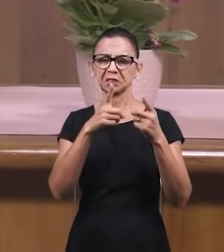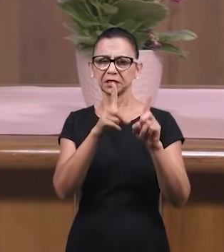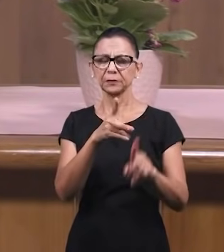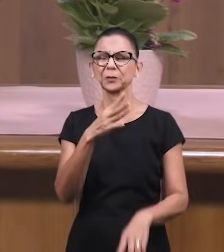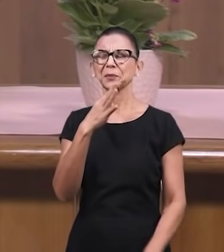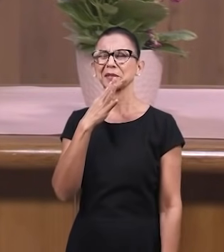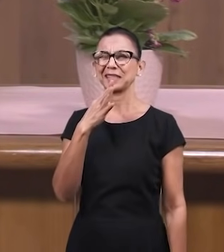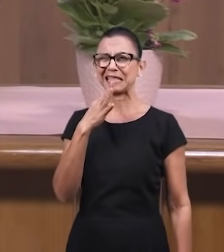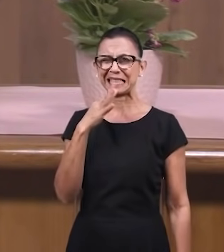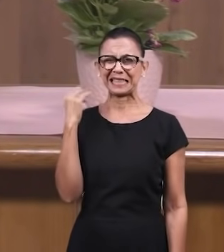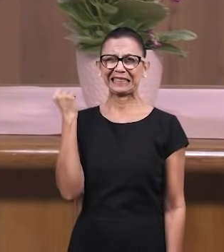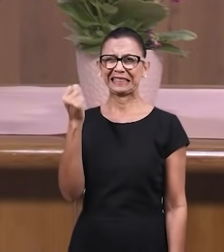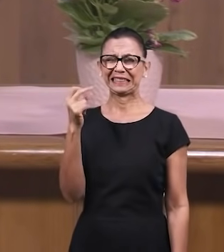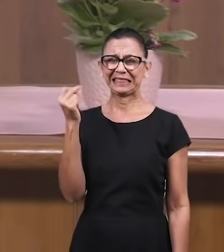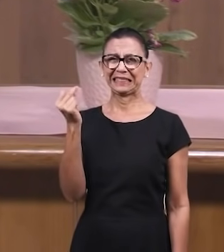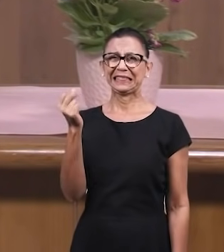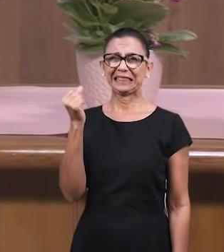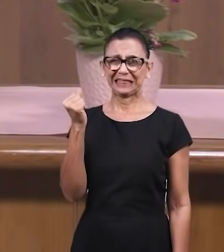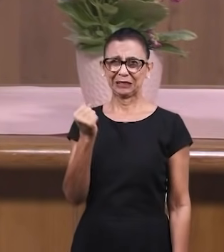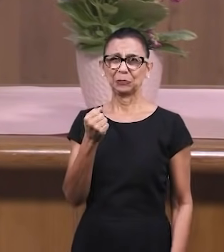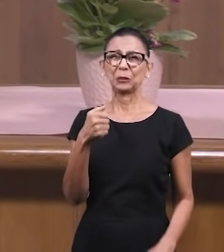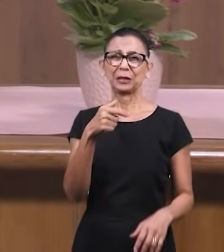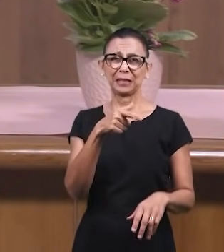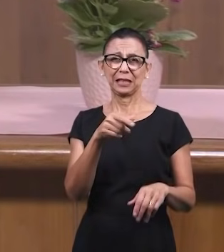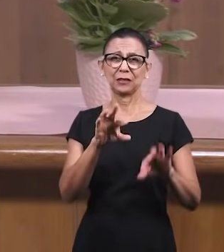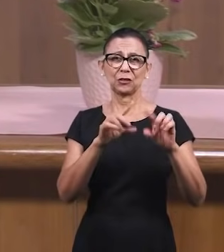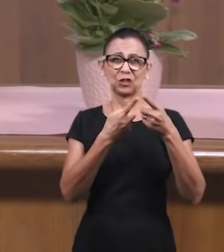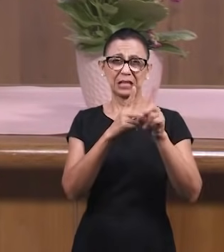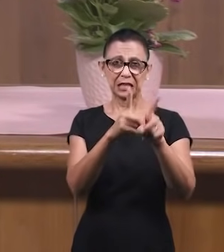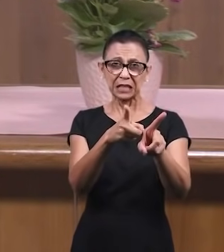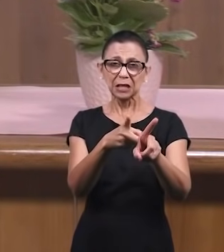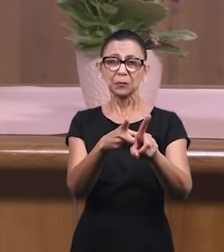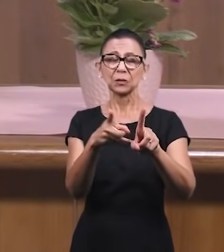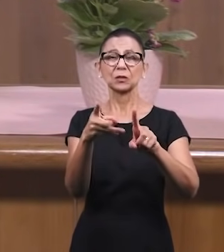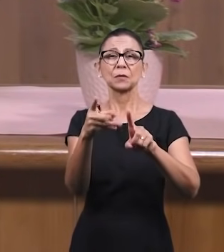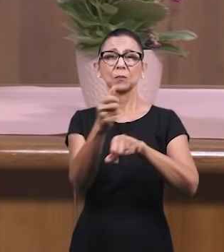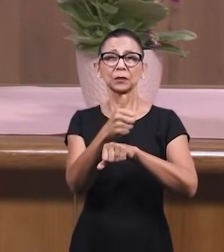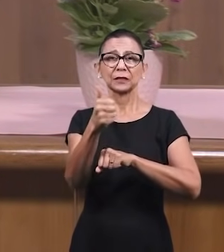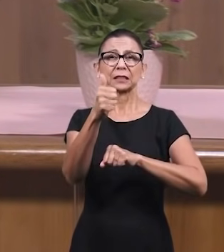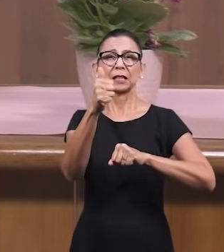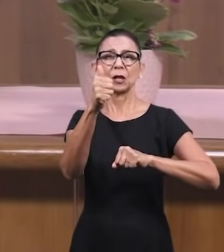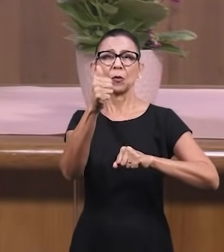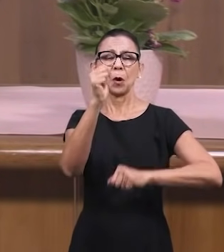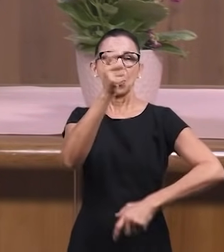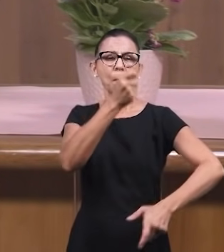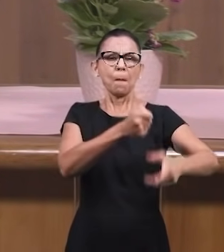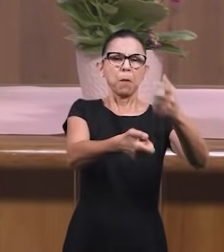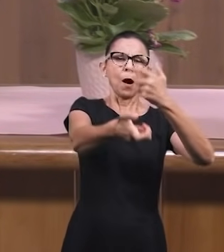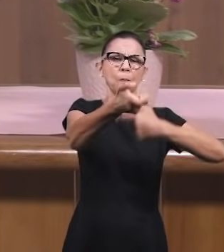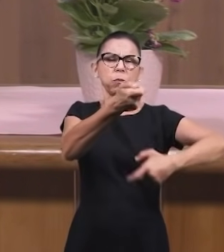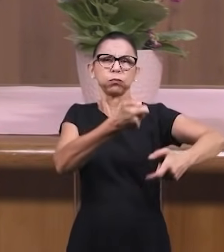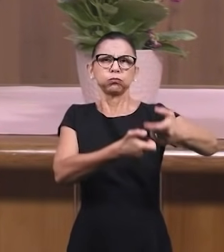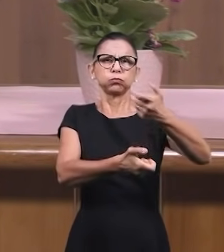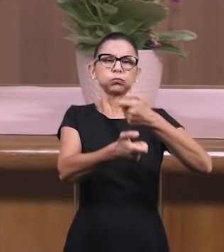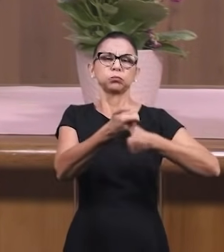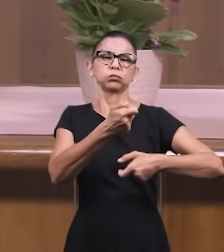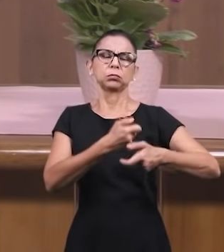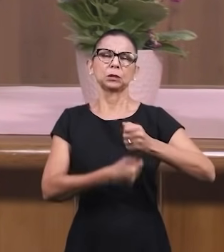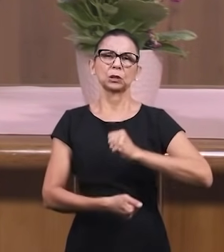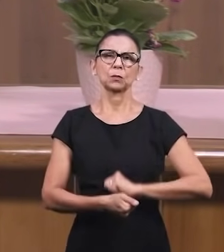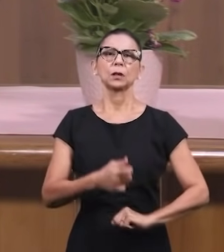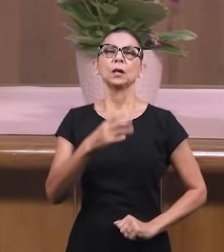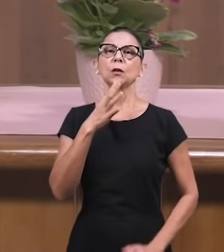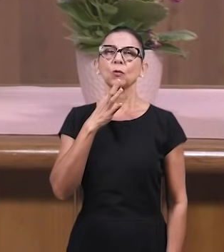pelos discípulos, porque muitos deles eram pescadores naquele mar, conheciam as circunstâncias do